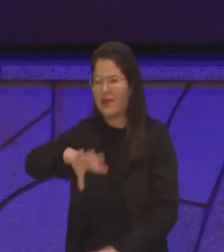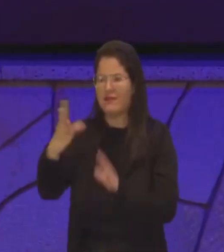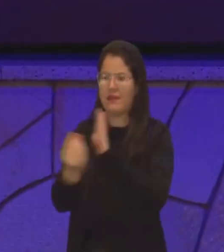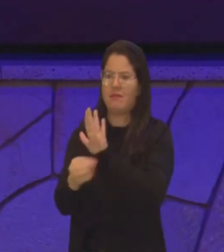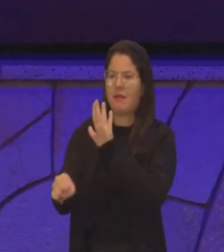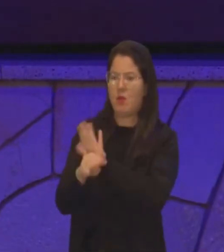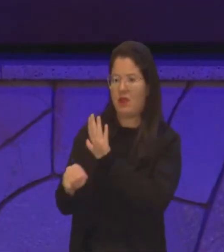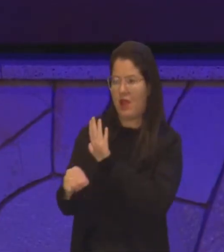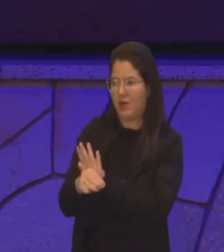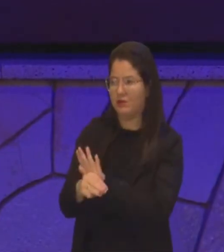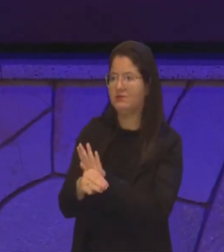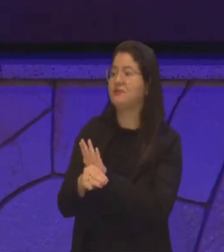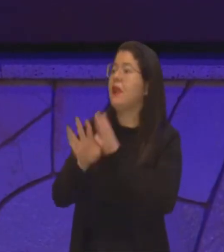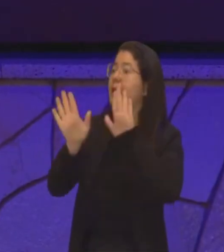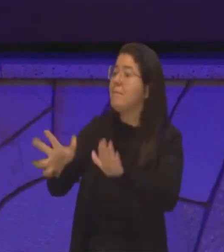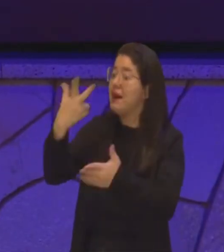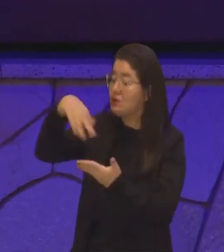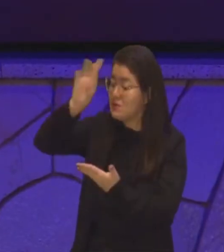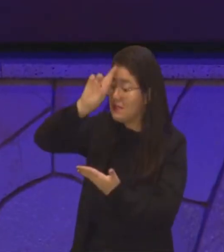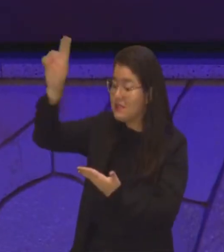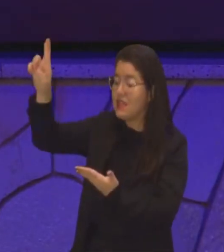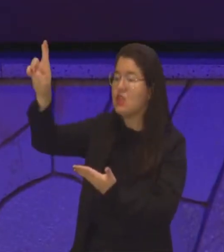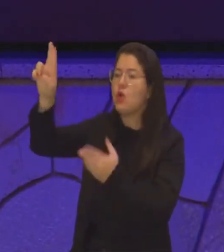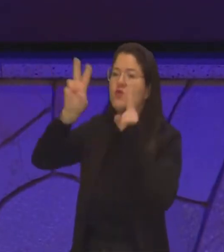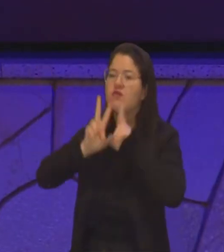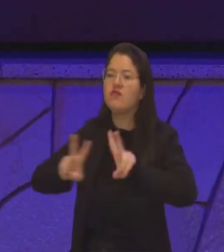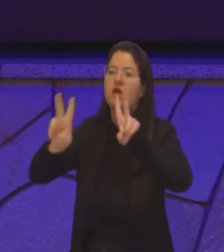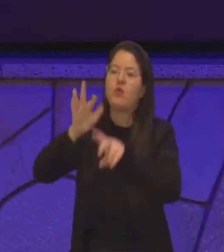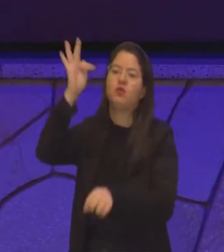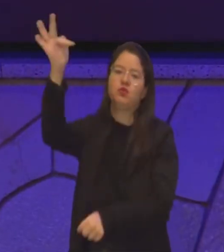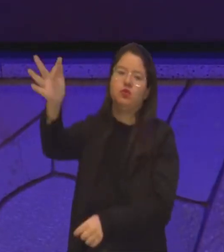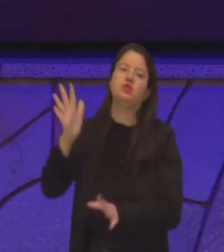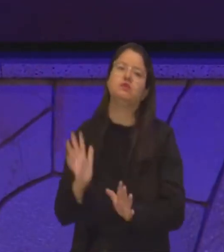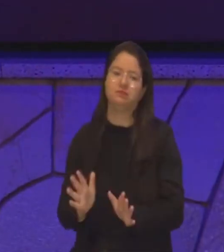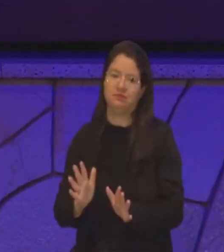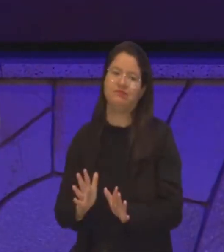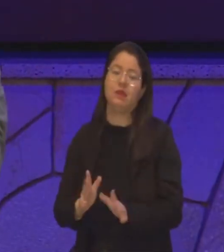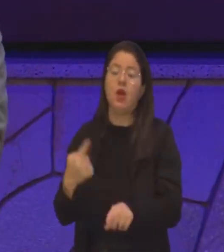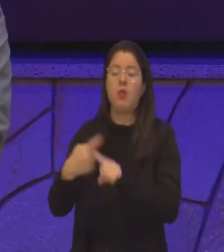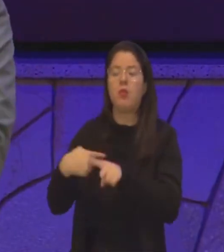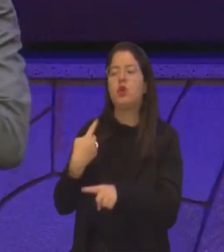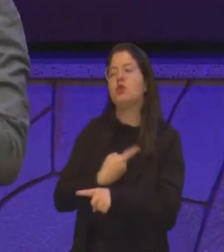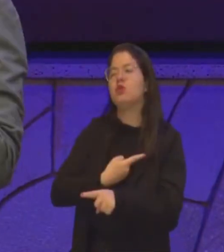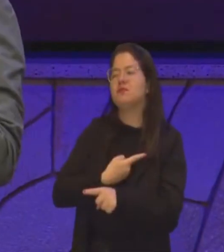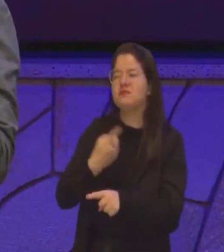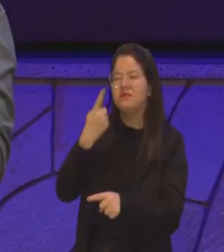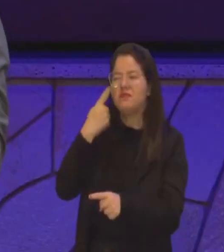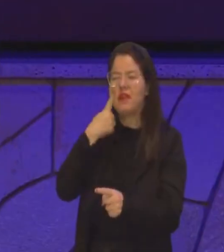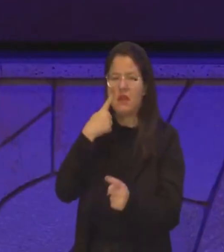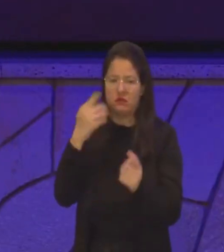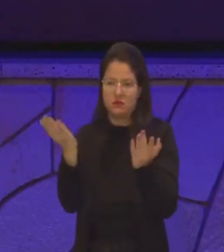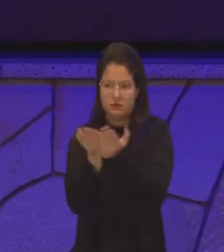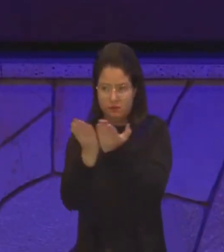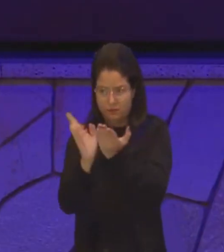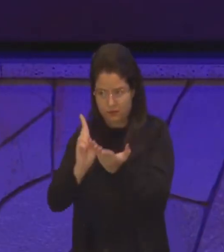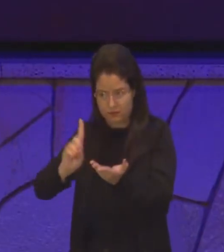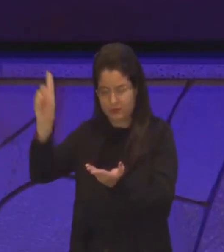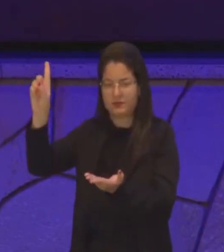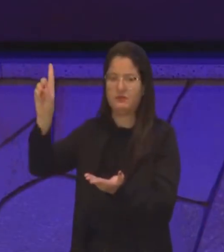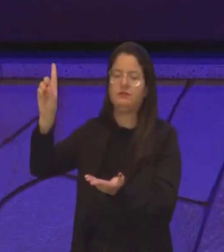igreja. Mas o Senhor olha adiante, porque quando nós vamos olhar as Escrituras